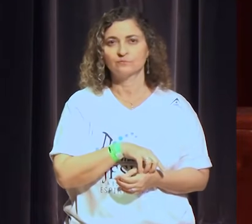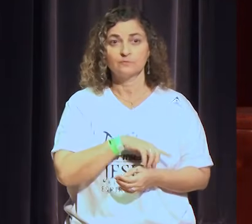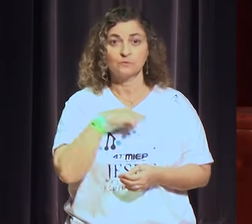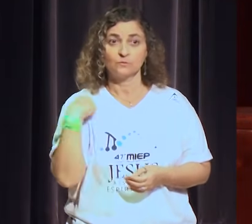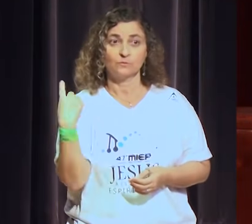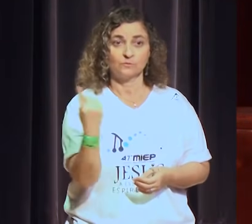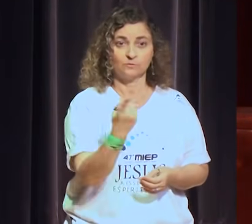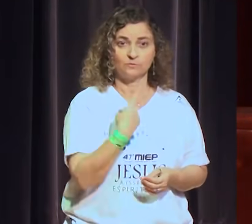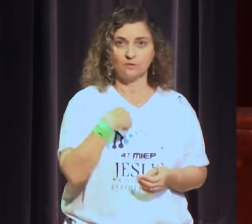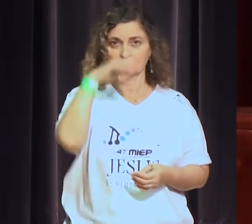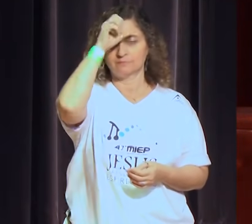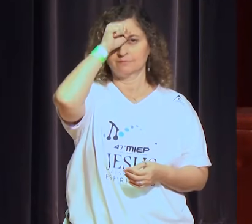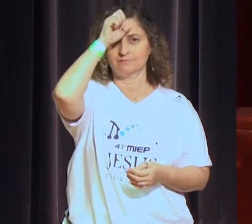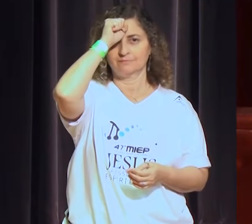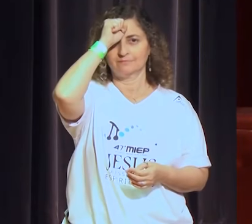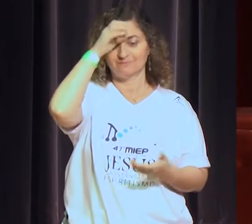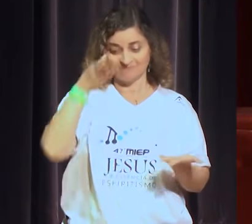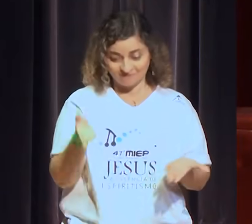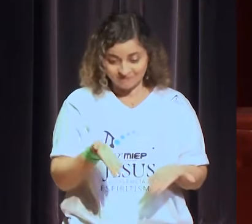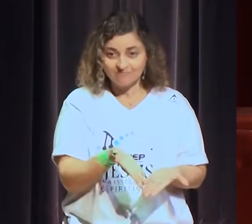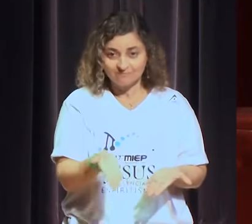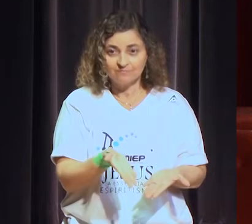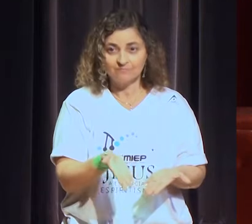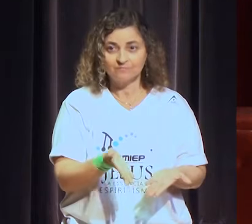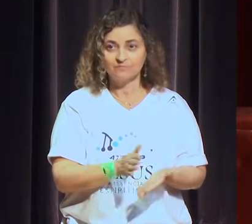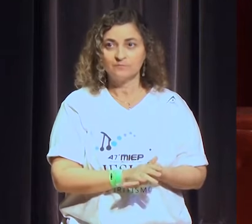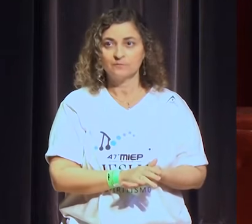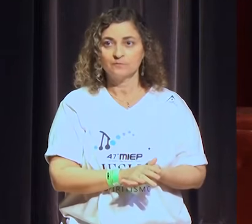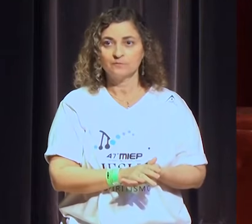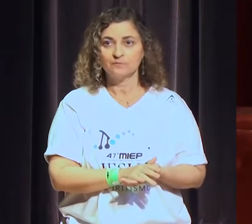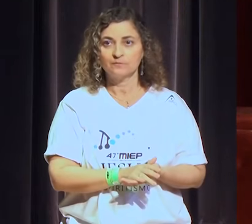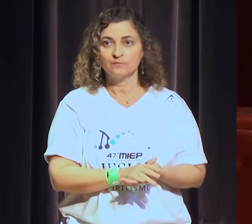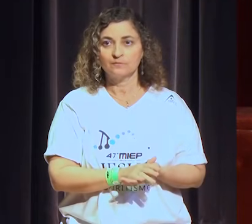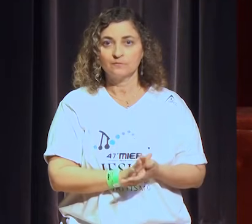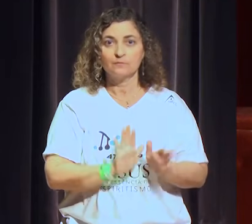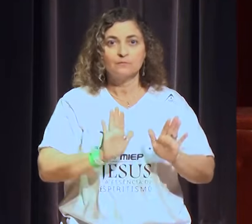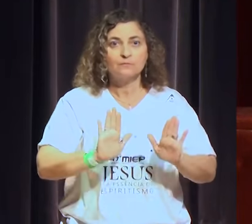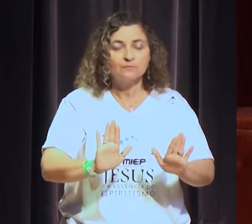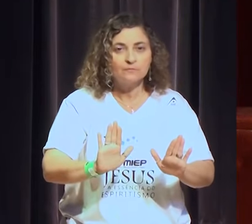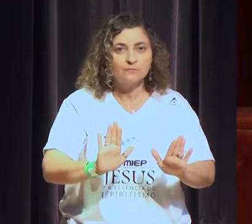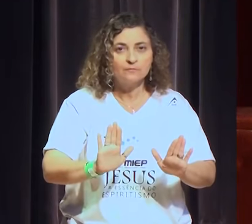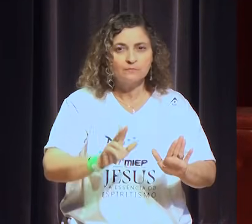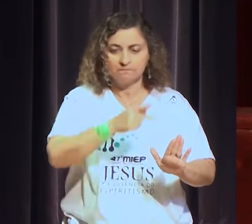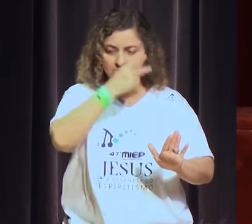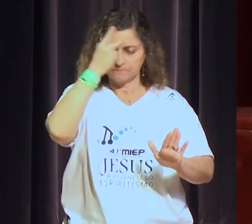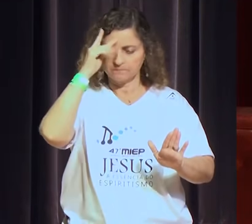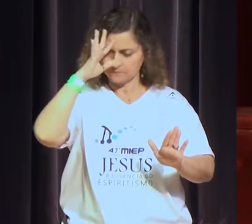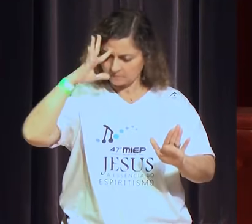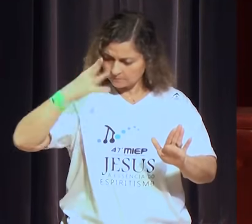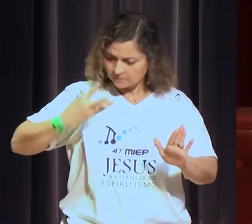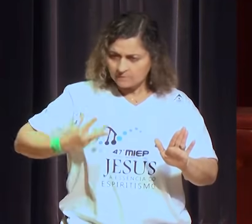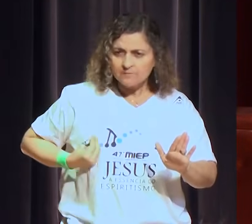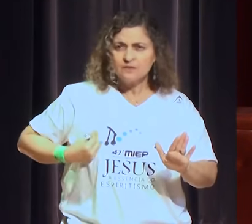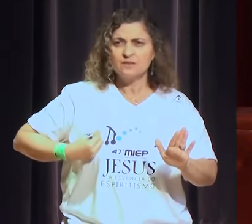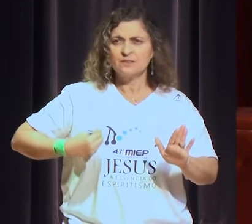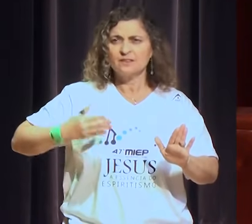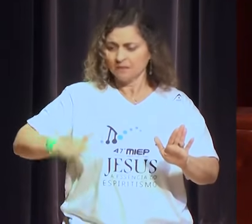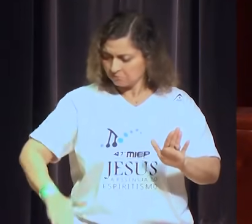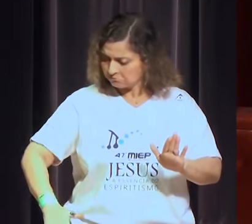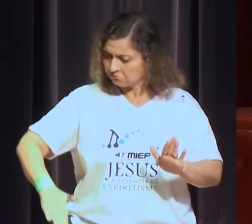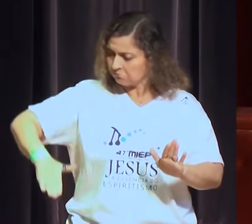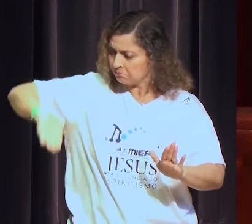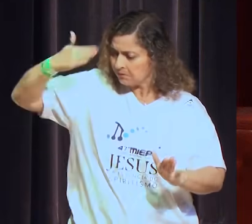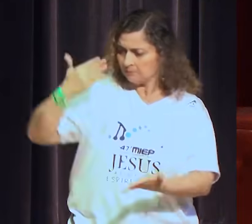Nós aprendemos isso. Aí, esse espírita que frequentou a evangelização, que